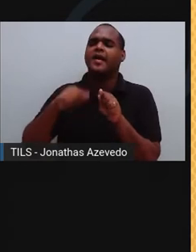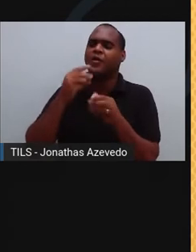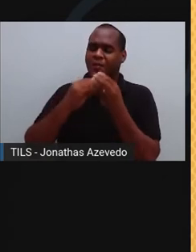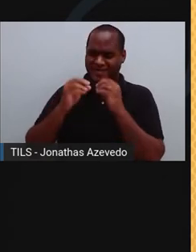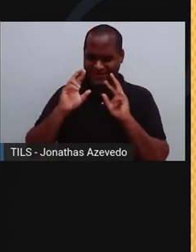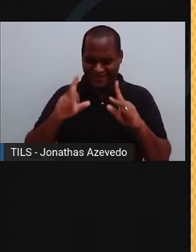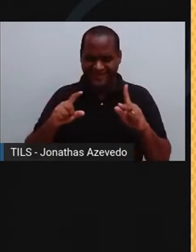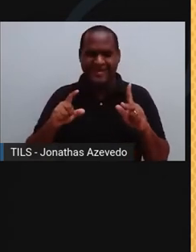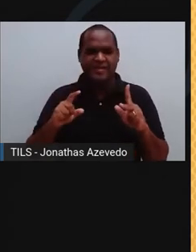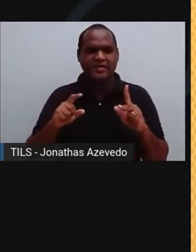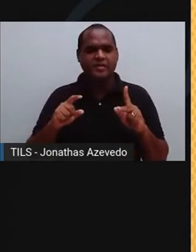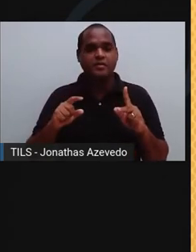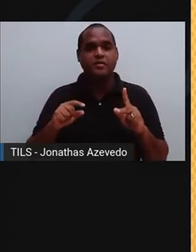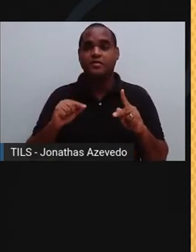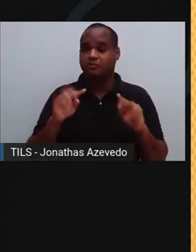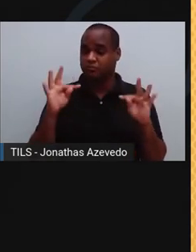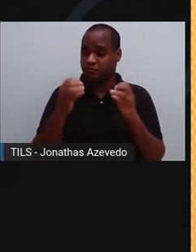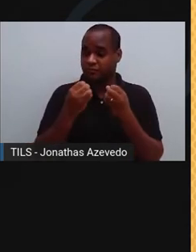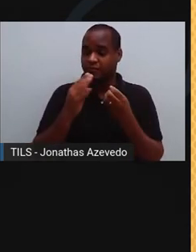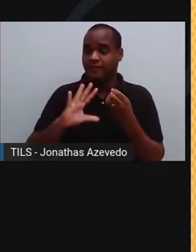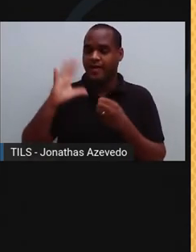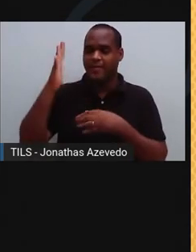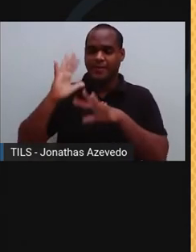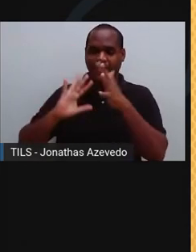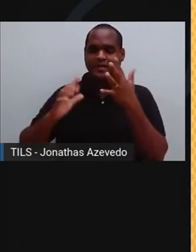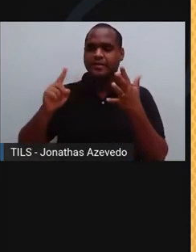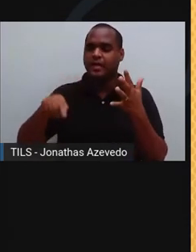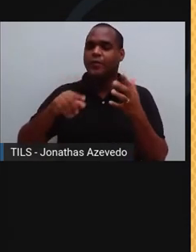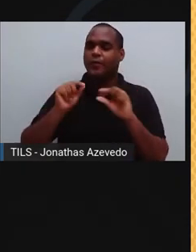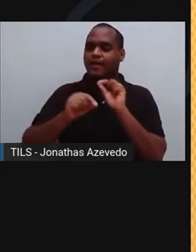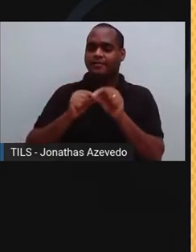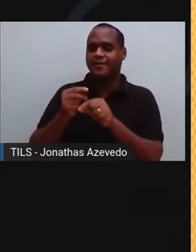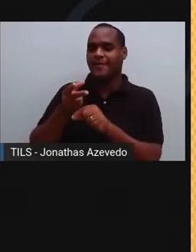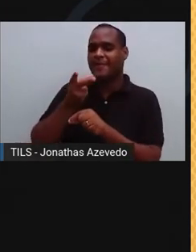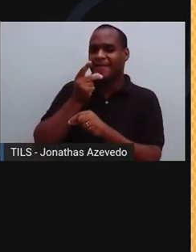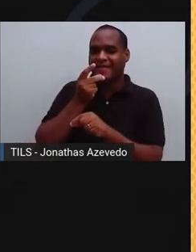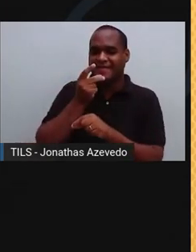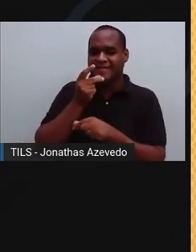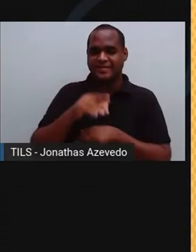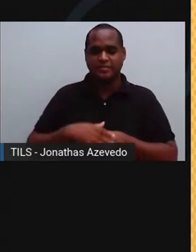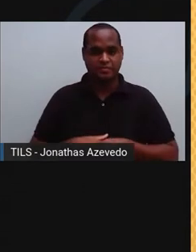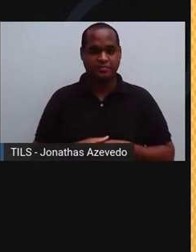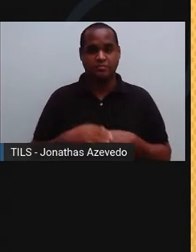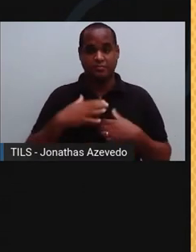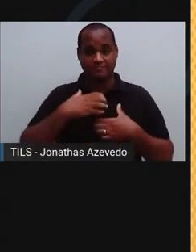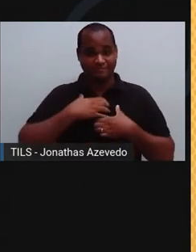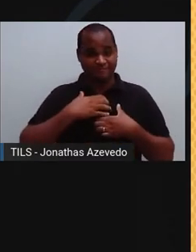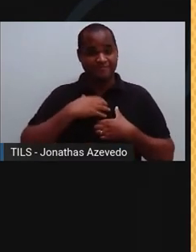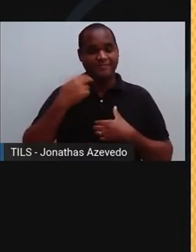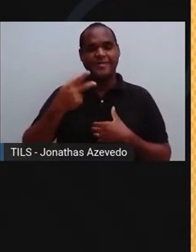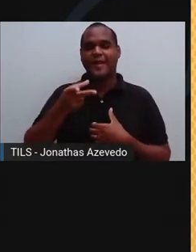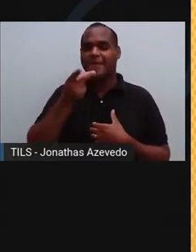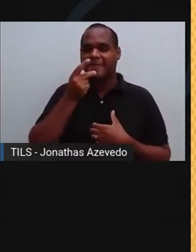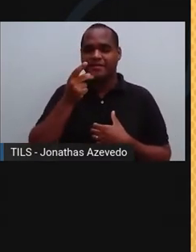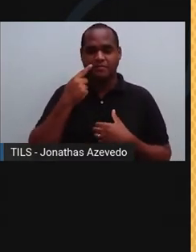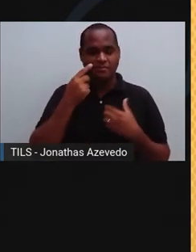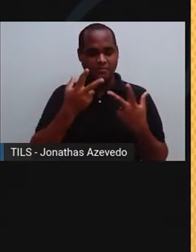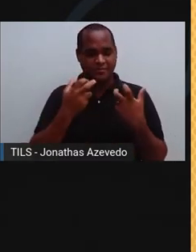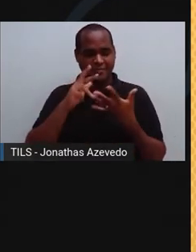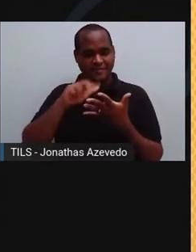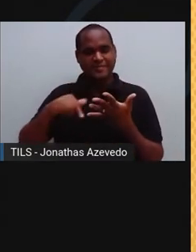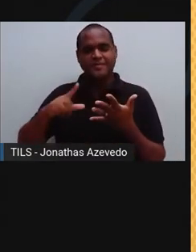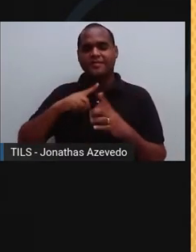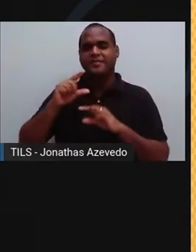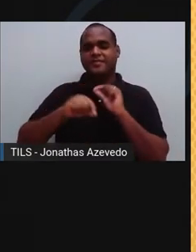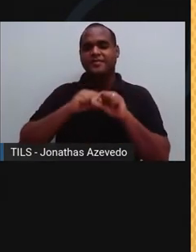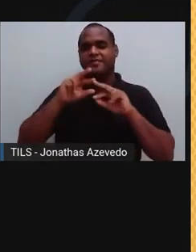sabores diferentes? Tudo isso acontece graças ao paladar. O sentido do paladar nos permite identificar